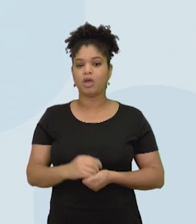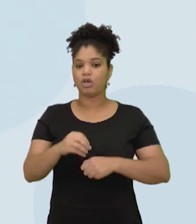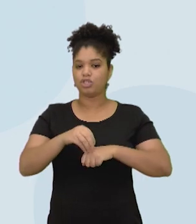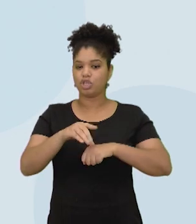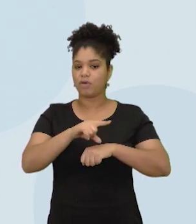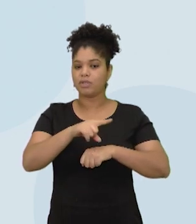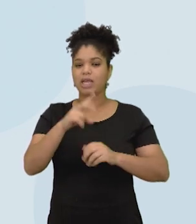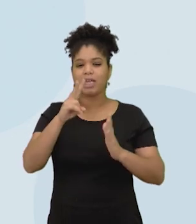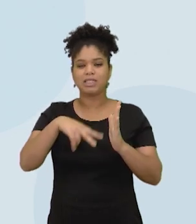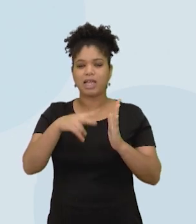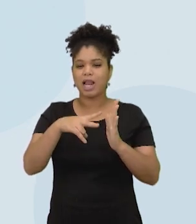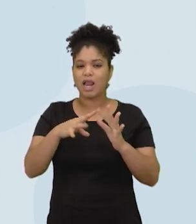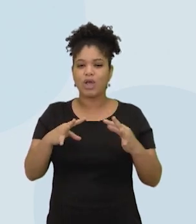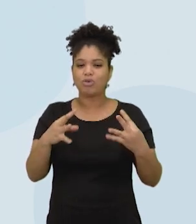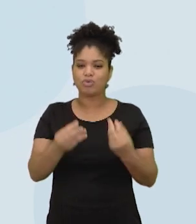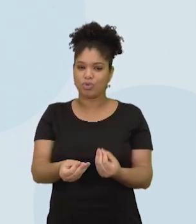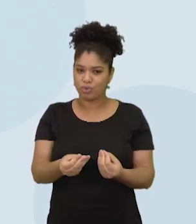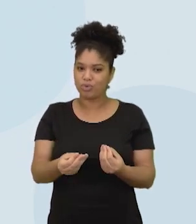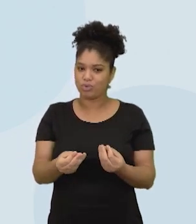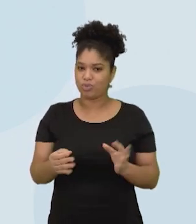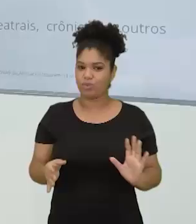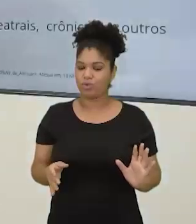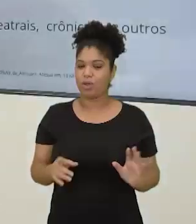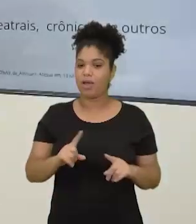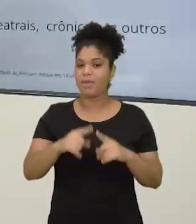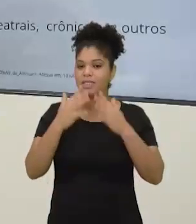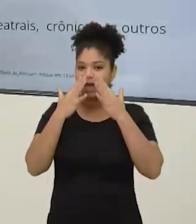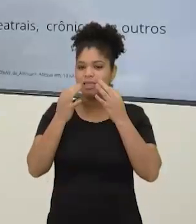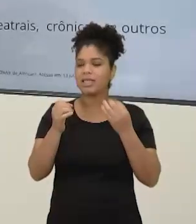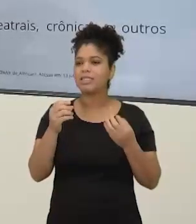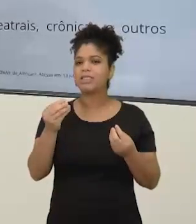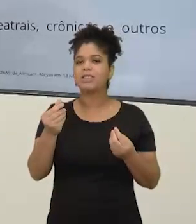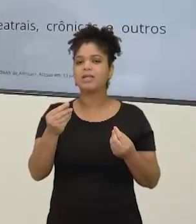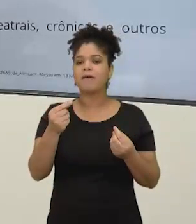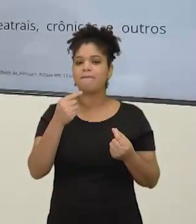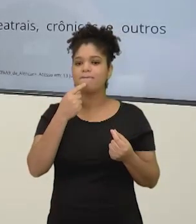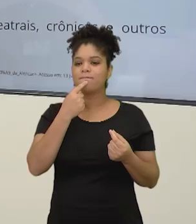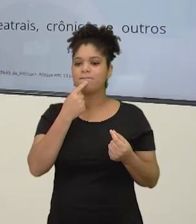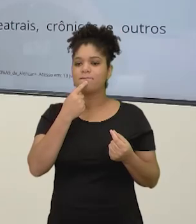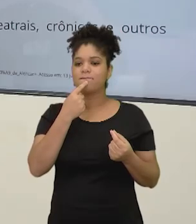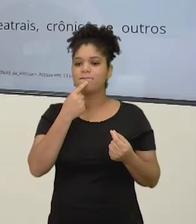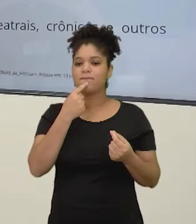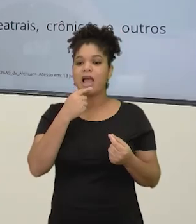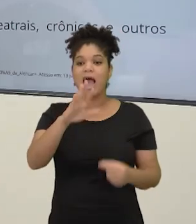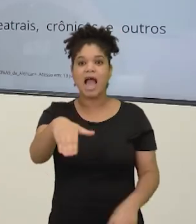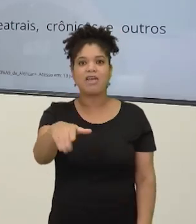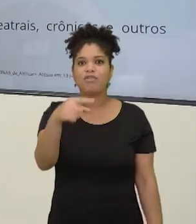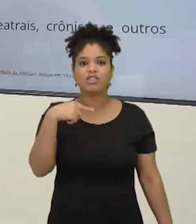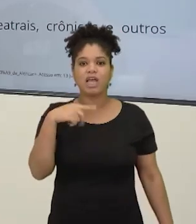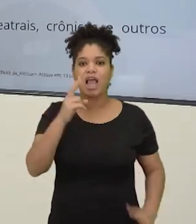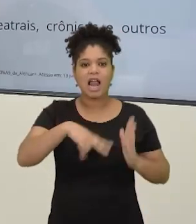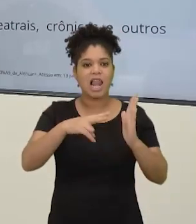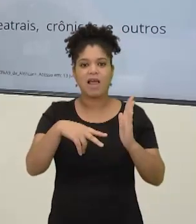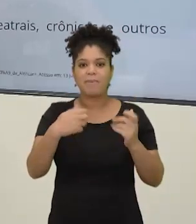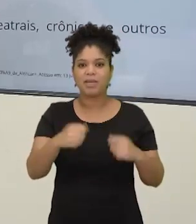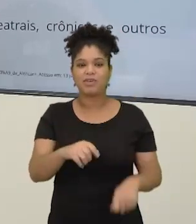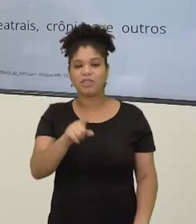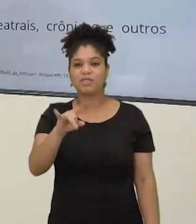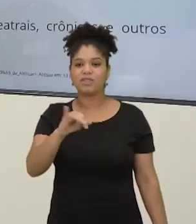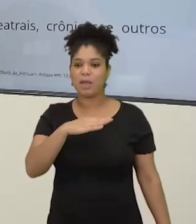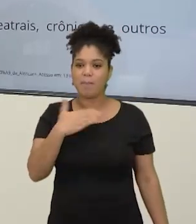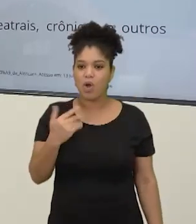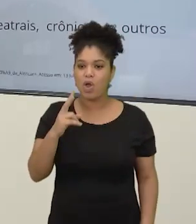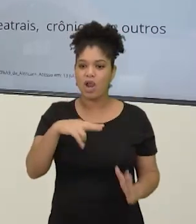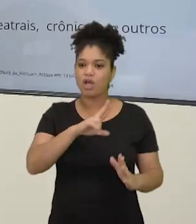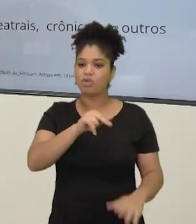vocês leiam todos, mas com mais atenção, eu recomendo que você não pode... É imperdível, você não pode morrer sem ler esse